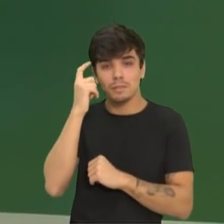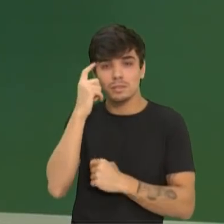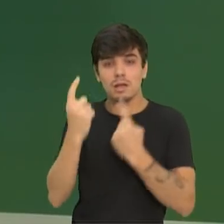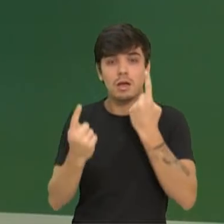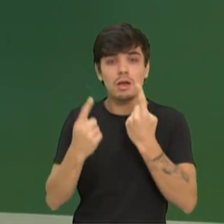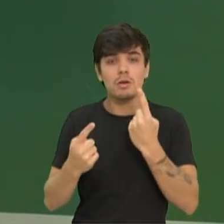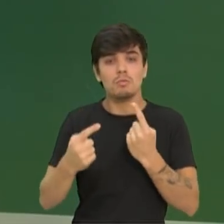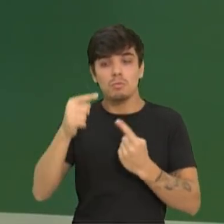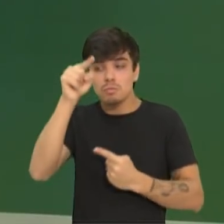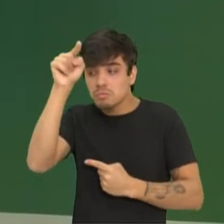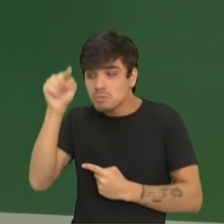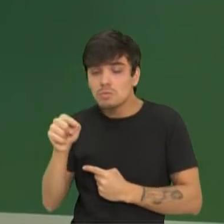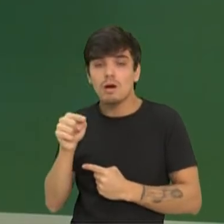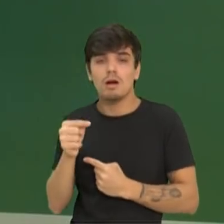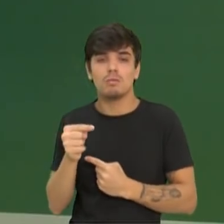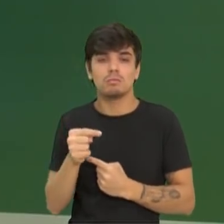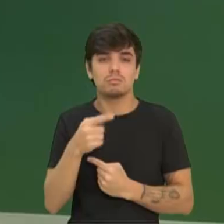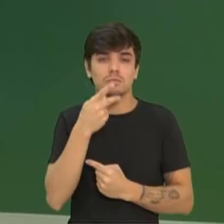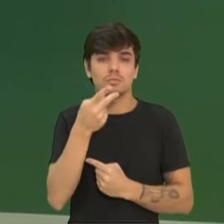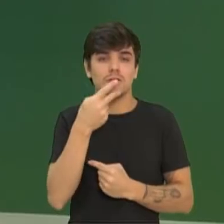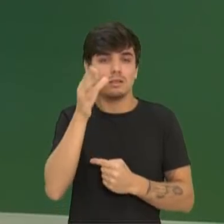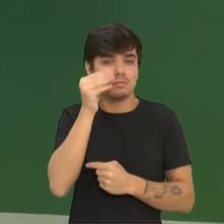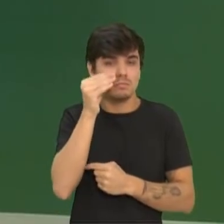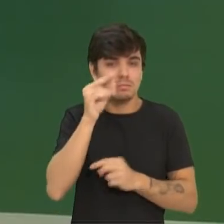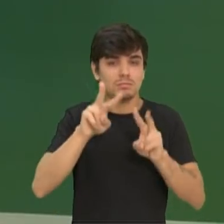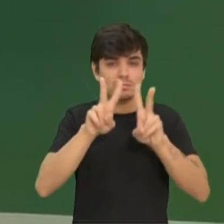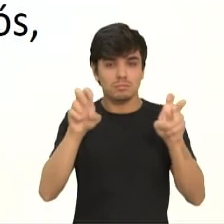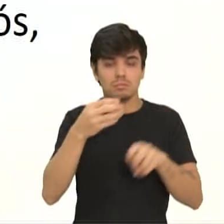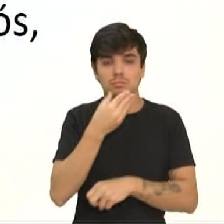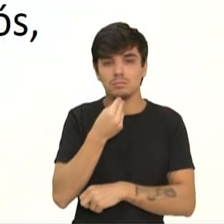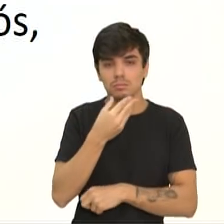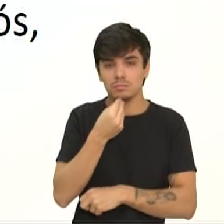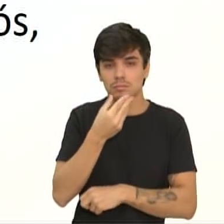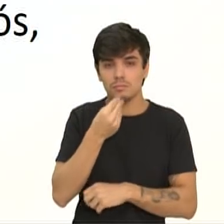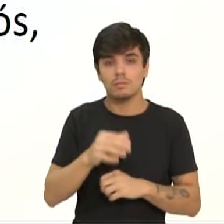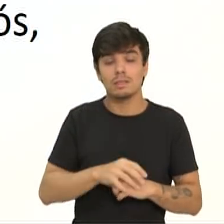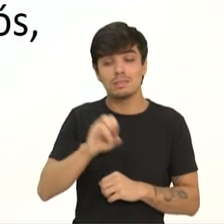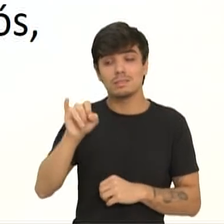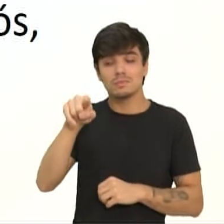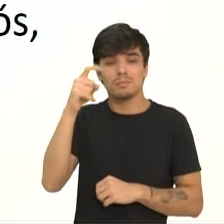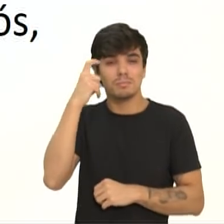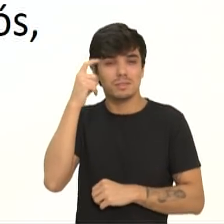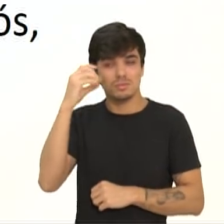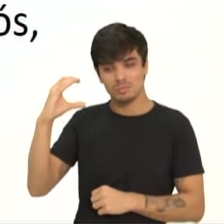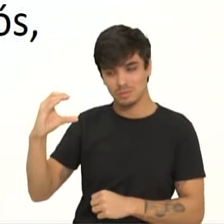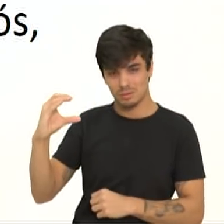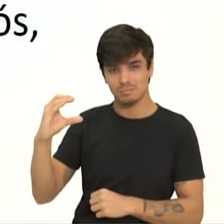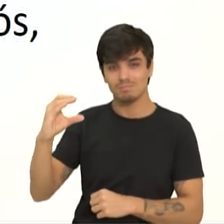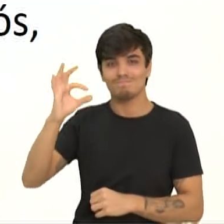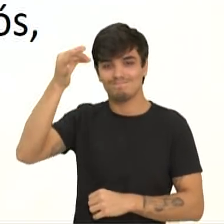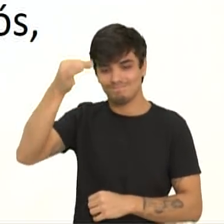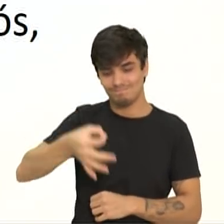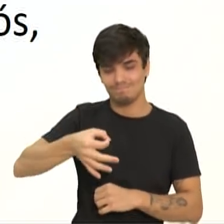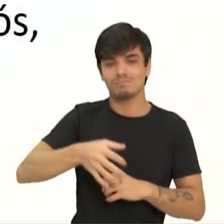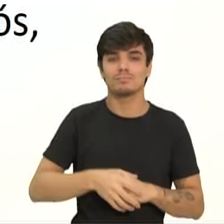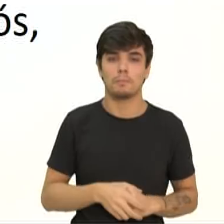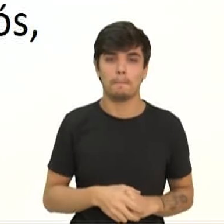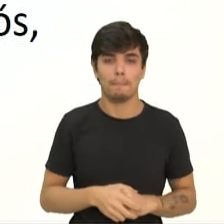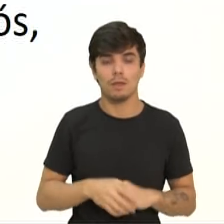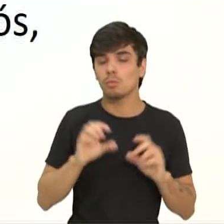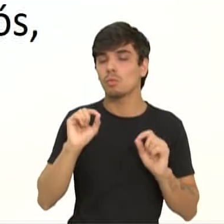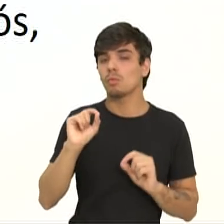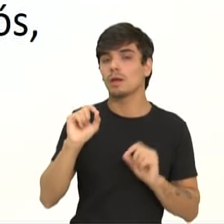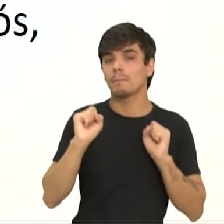que fala sobre a curiosidade dos meninos? Se você pensou na letra C, é justamente essa. O que pode haver